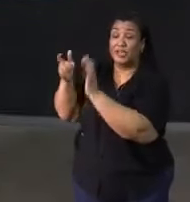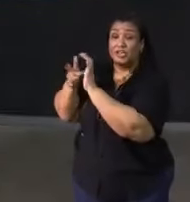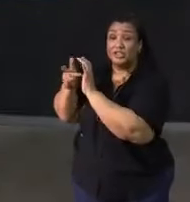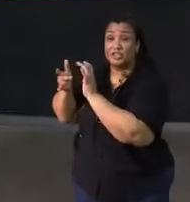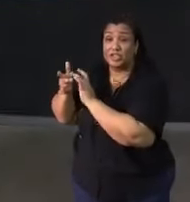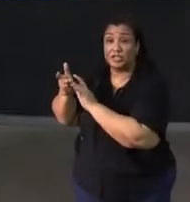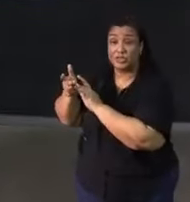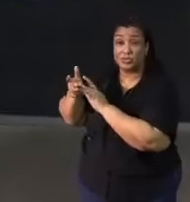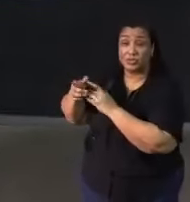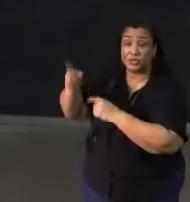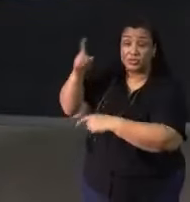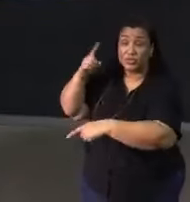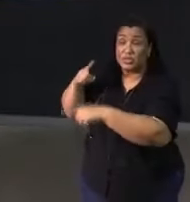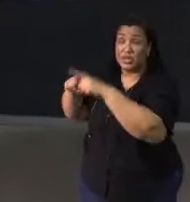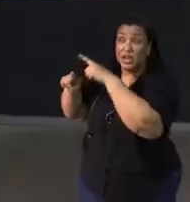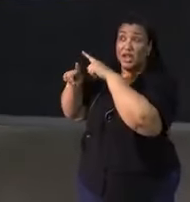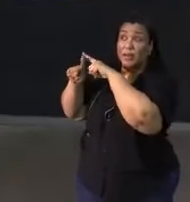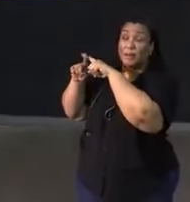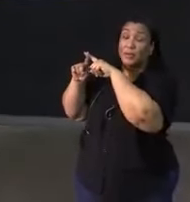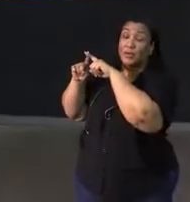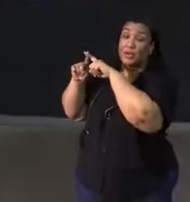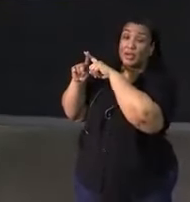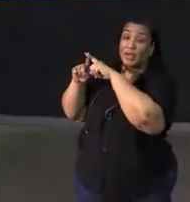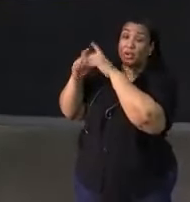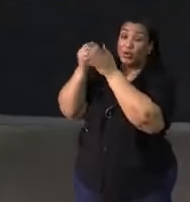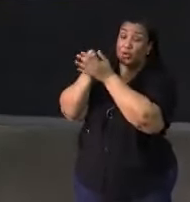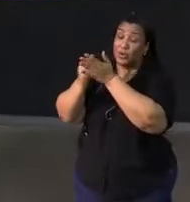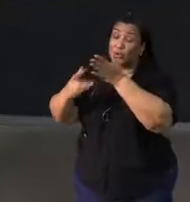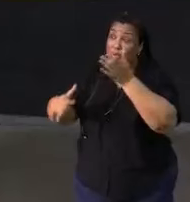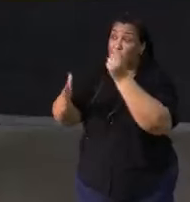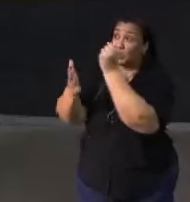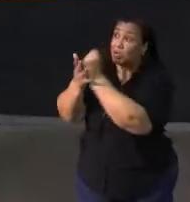seu sangue para nos salvar. E todo aquele que